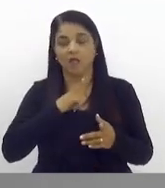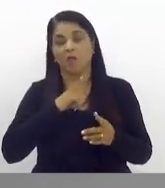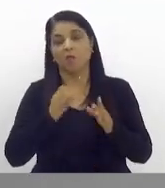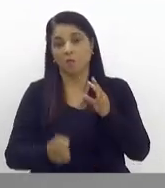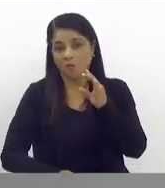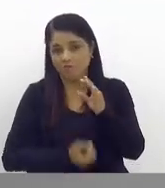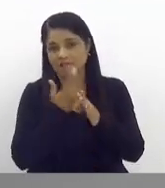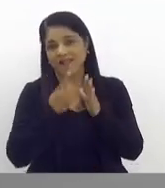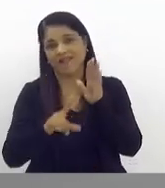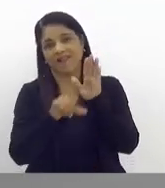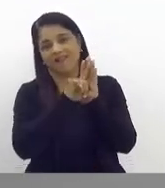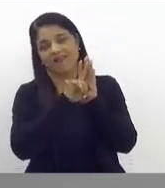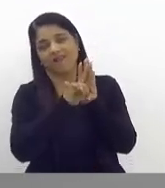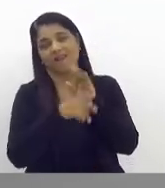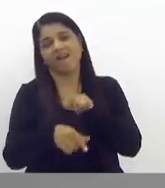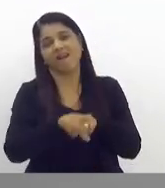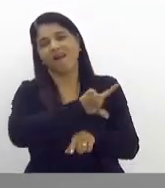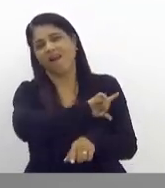versa sobre isso. Então,